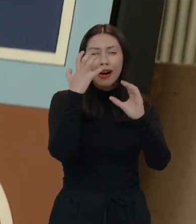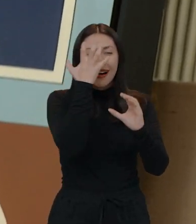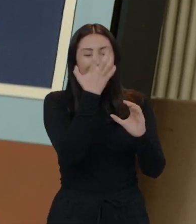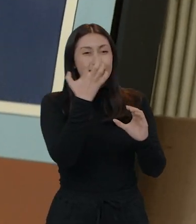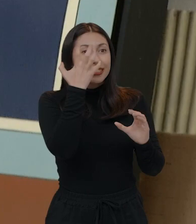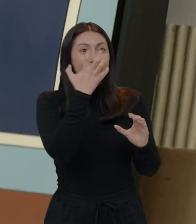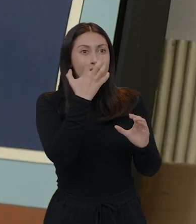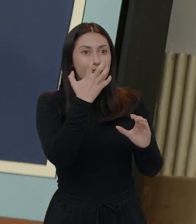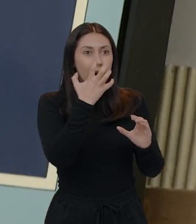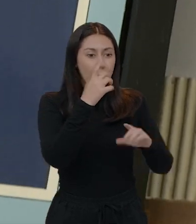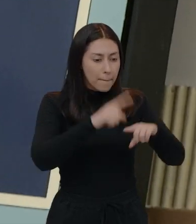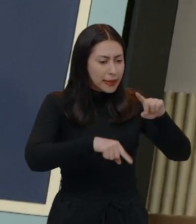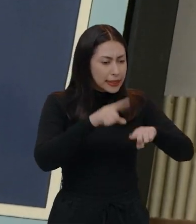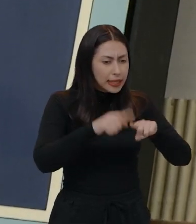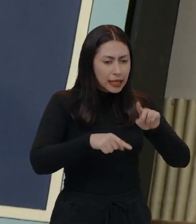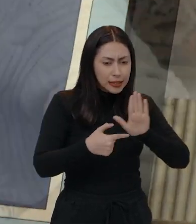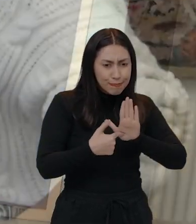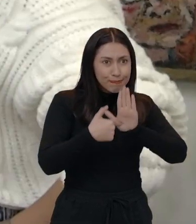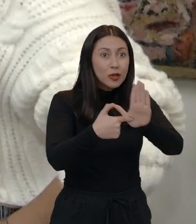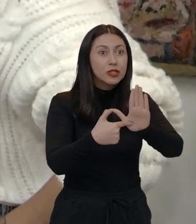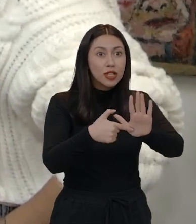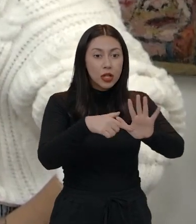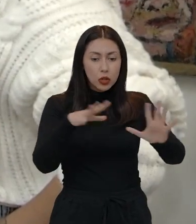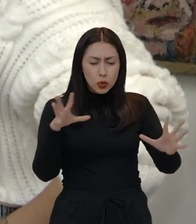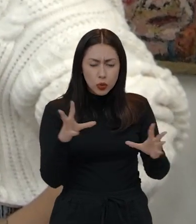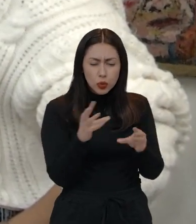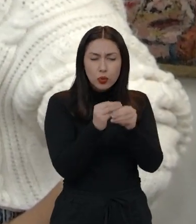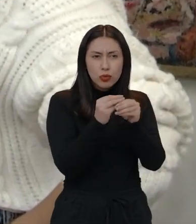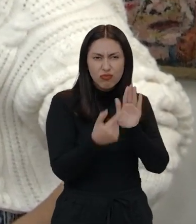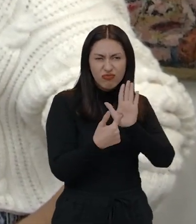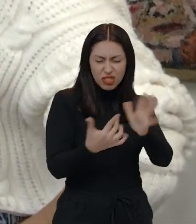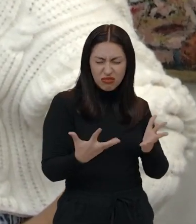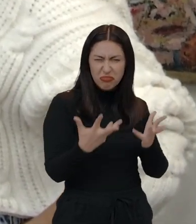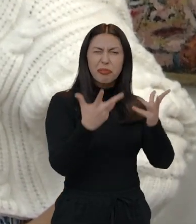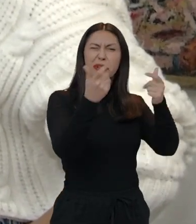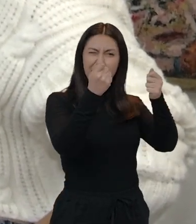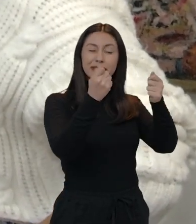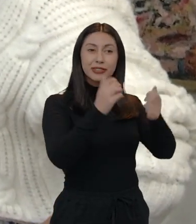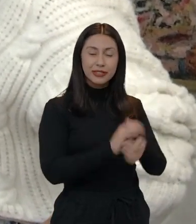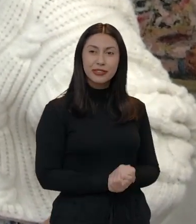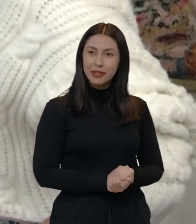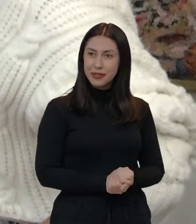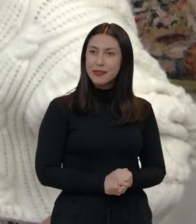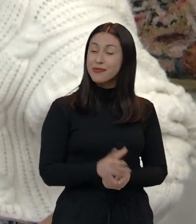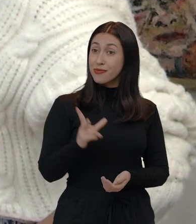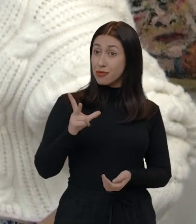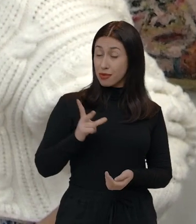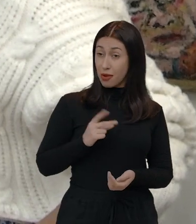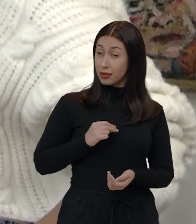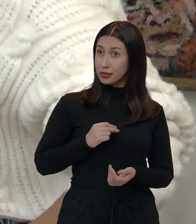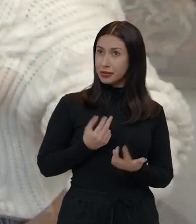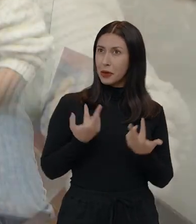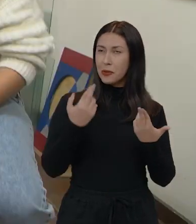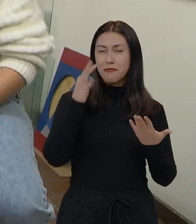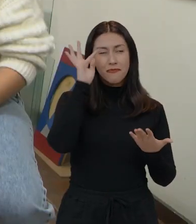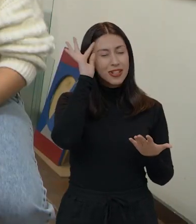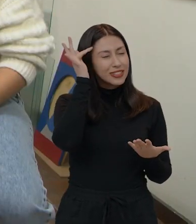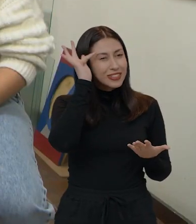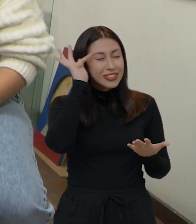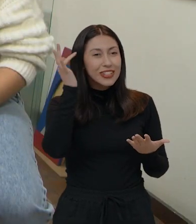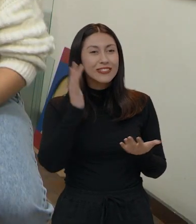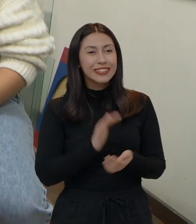elementos a determina e finalmente o conjunto a qualifica. É bonito isso, né? É, sim. Filosófico o negócio, né? Não precisa